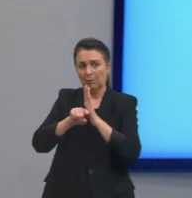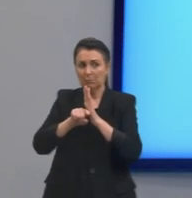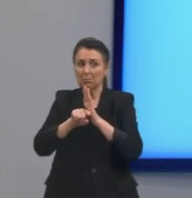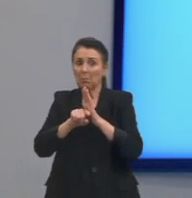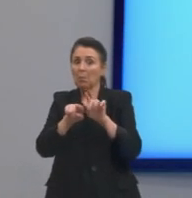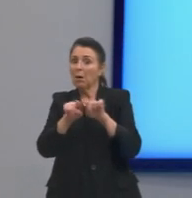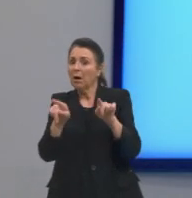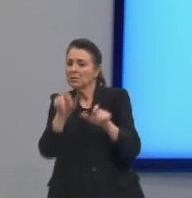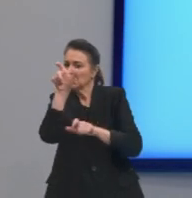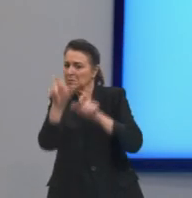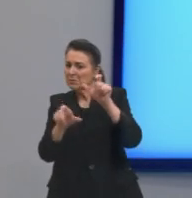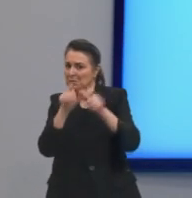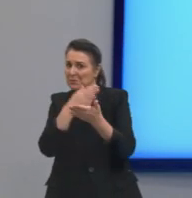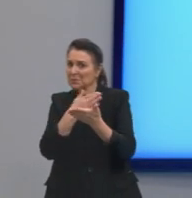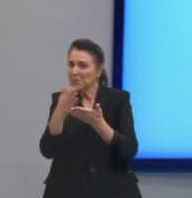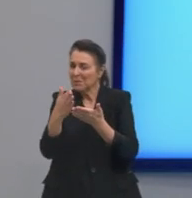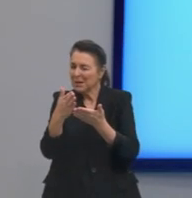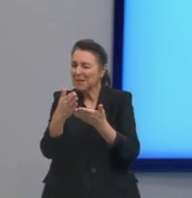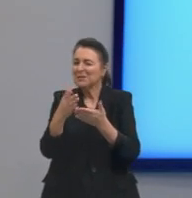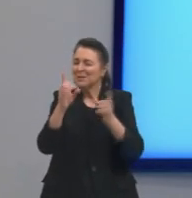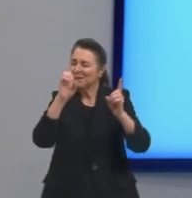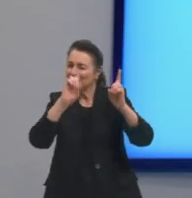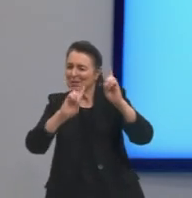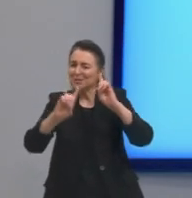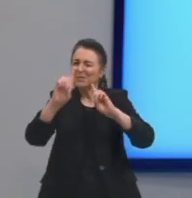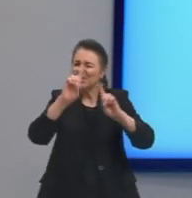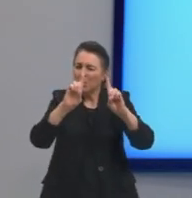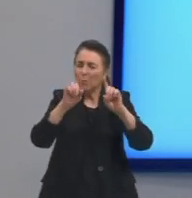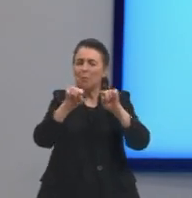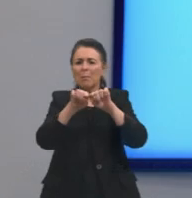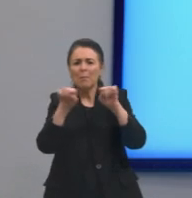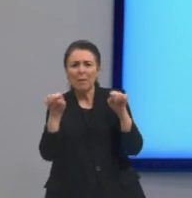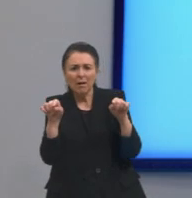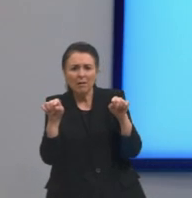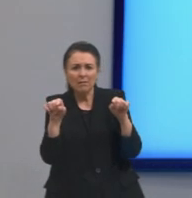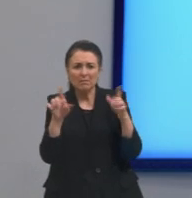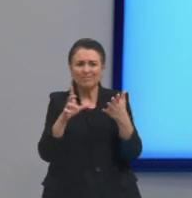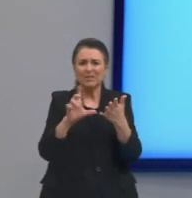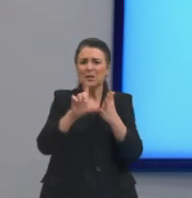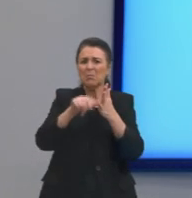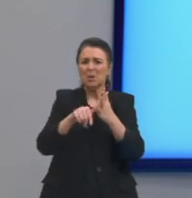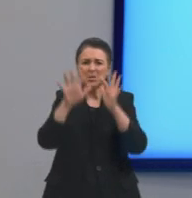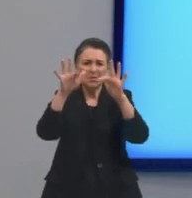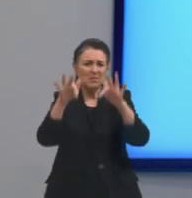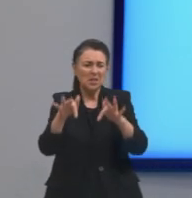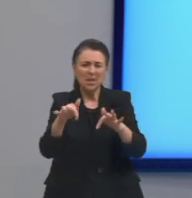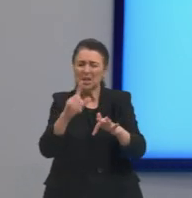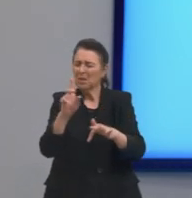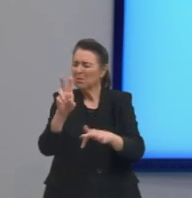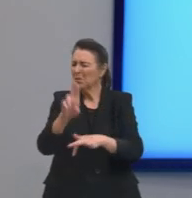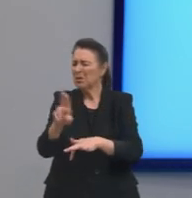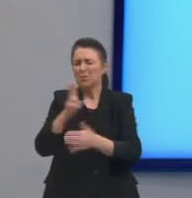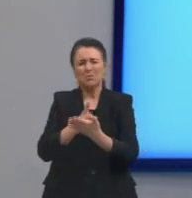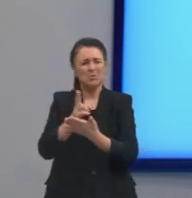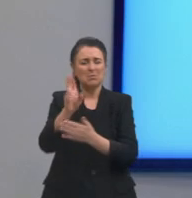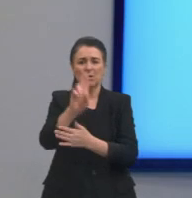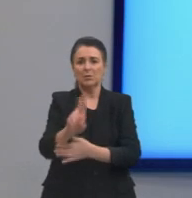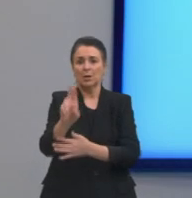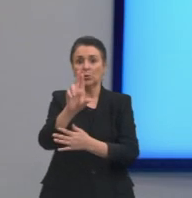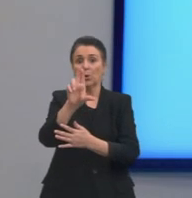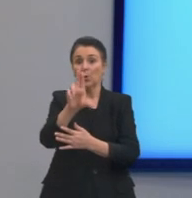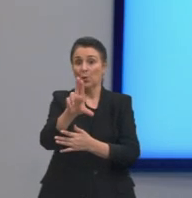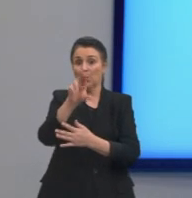divertisse com ele seria uma novidade de vida breve logo cansaria uma mera enganou-se